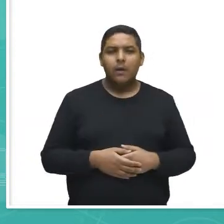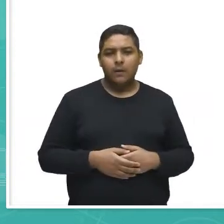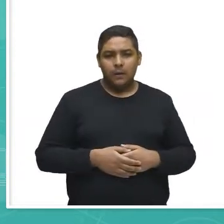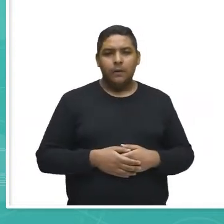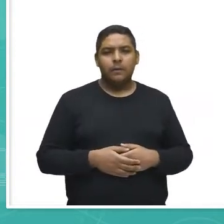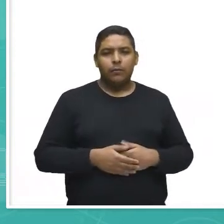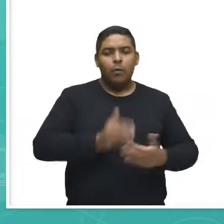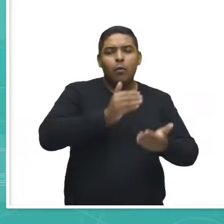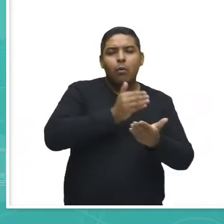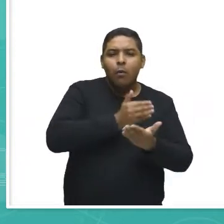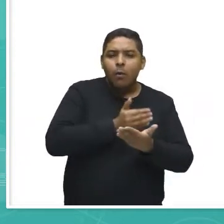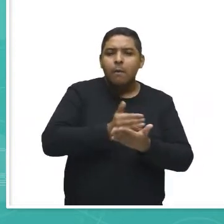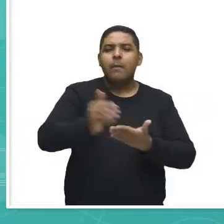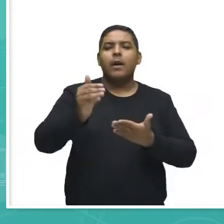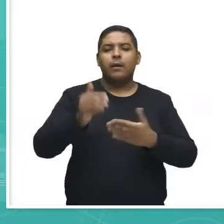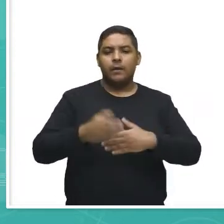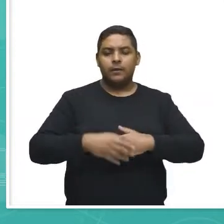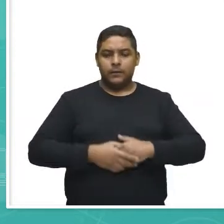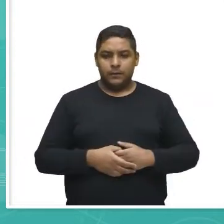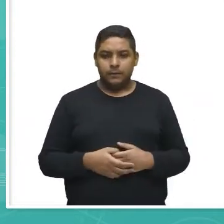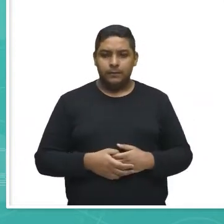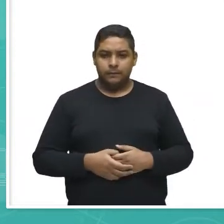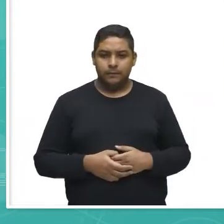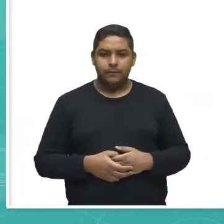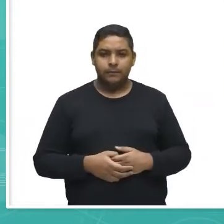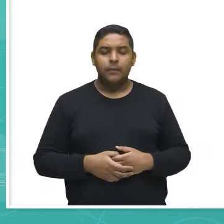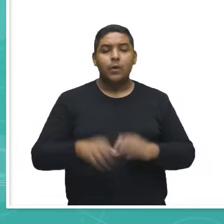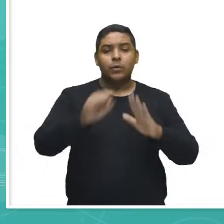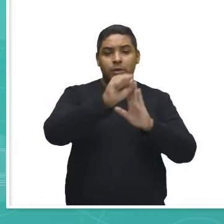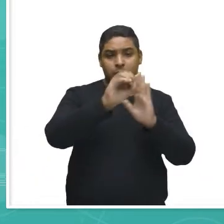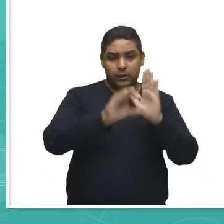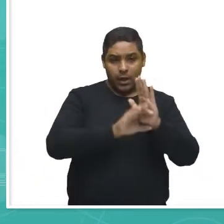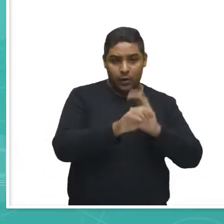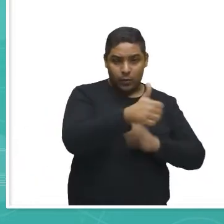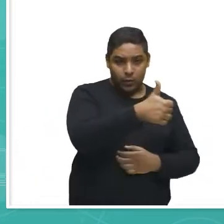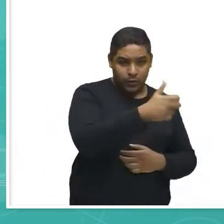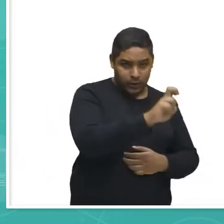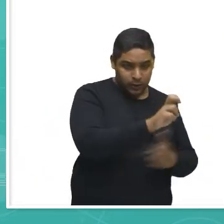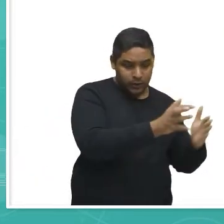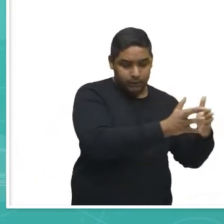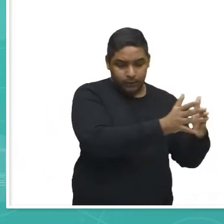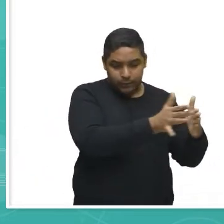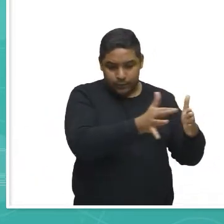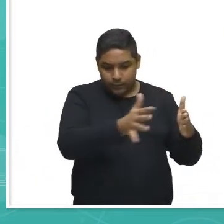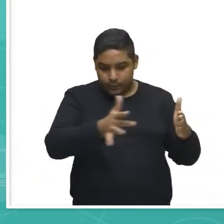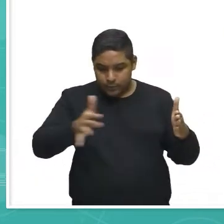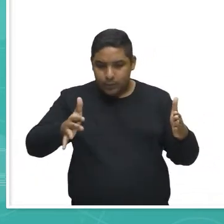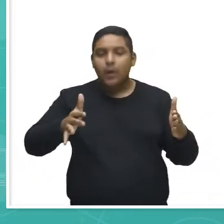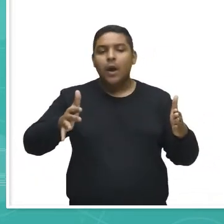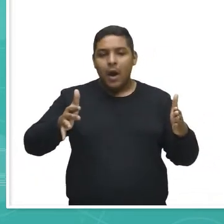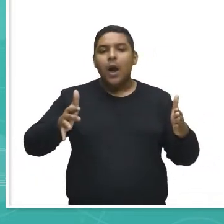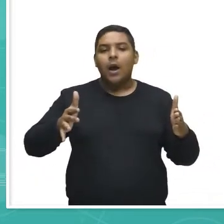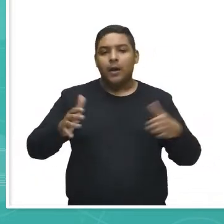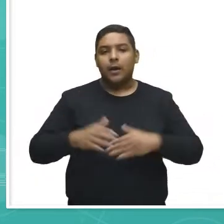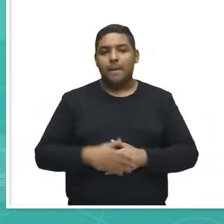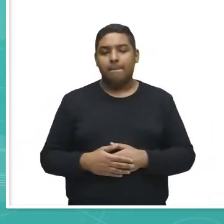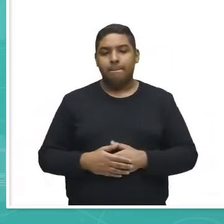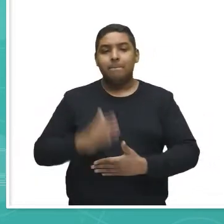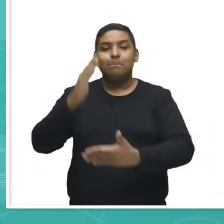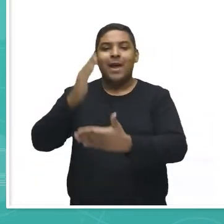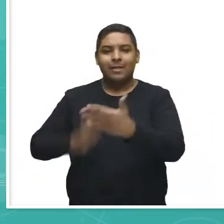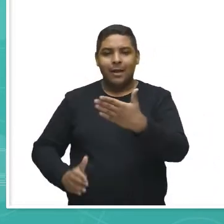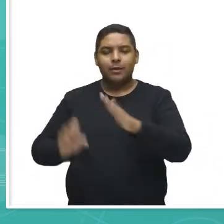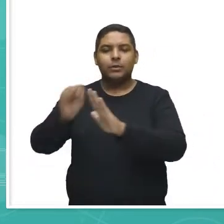inicia, tá? No século XV até a primeira metade do século XVIII, quando começam a surgir as